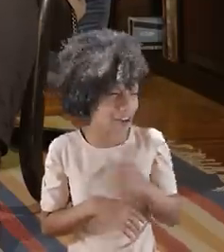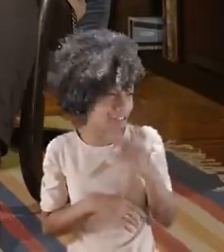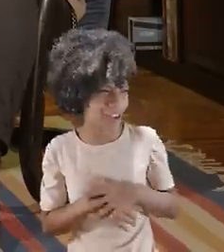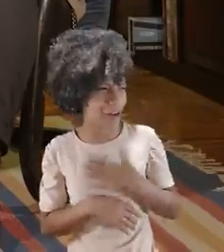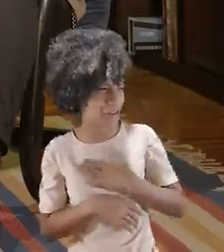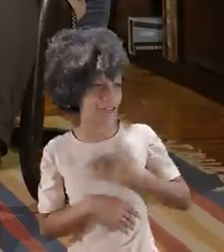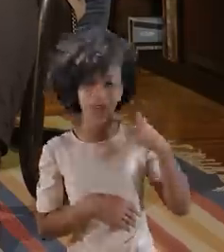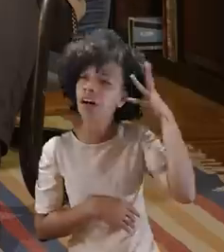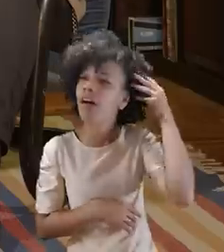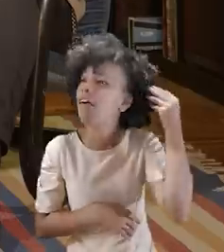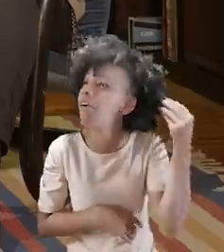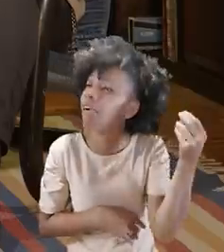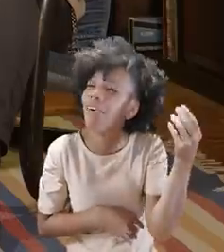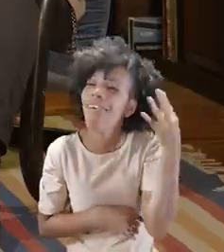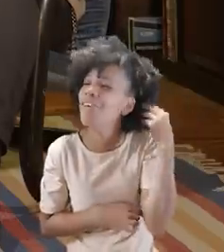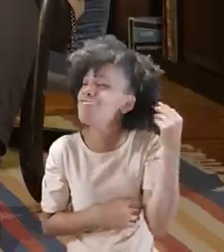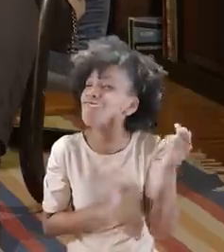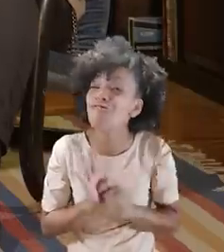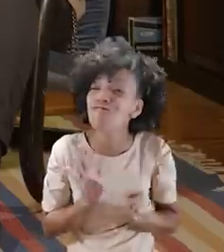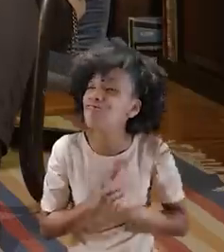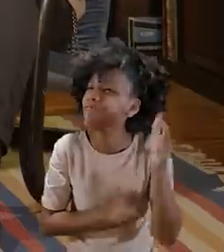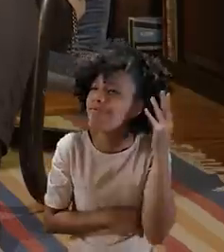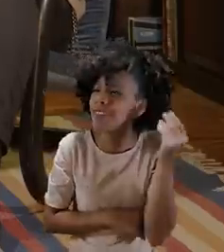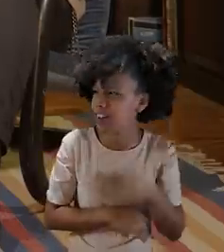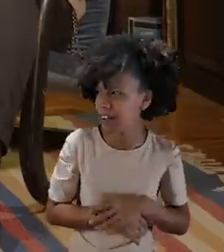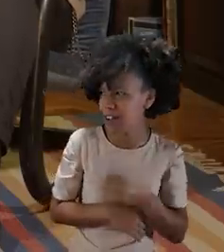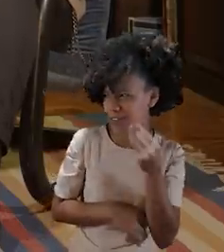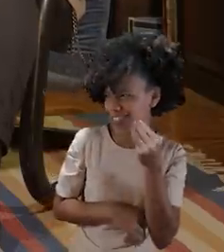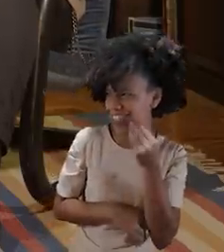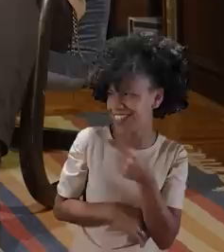ligado a passar a mão no cabelo barulho tá ligado